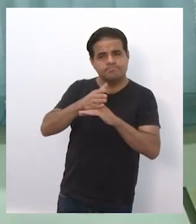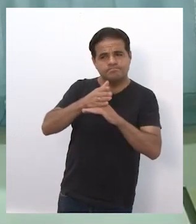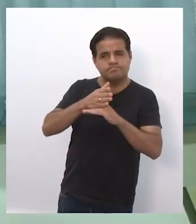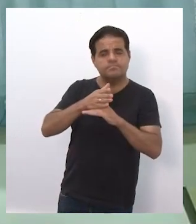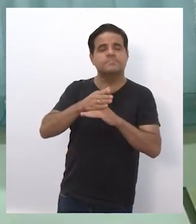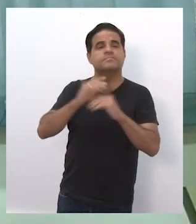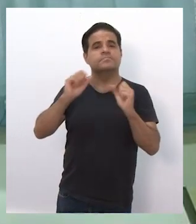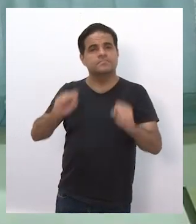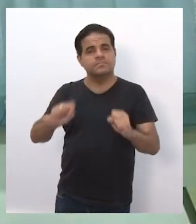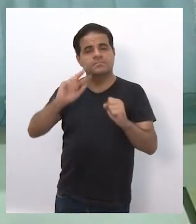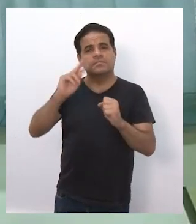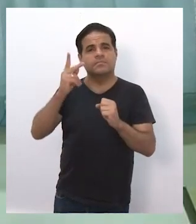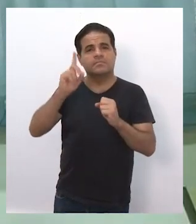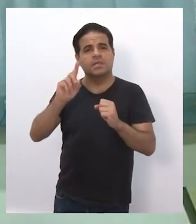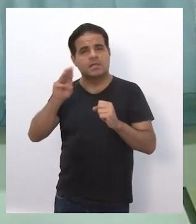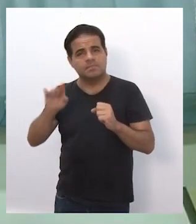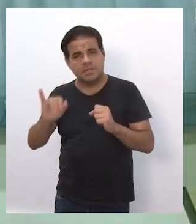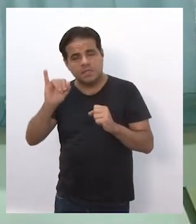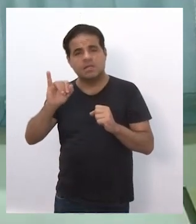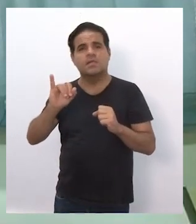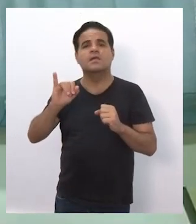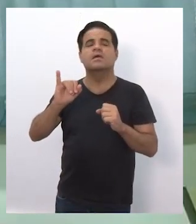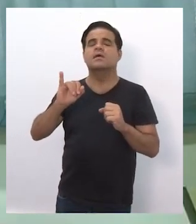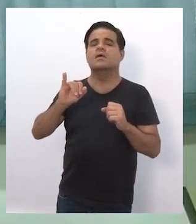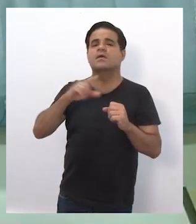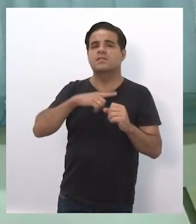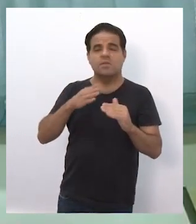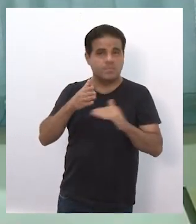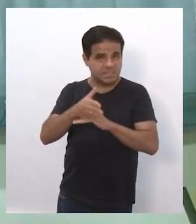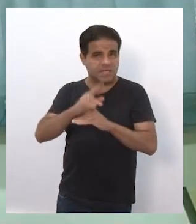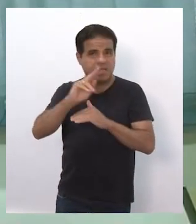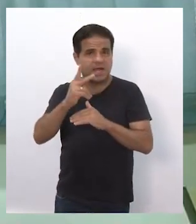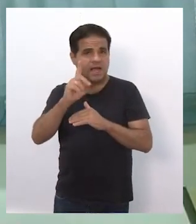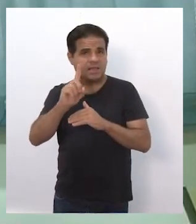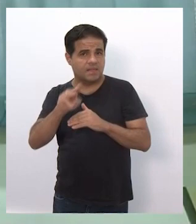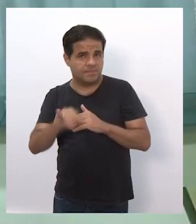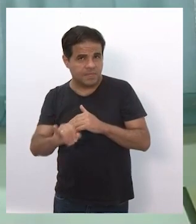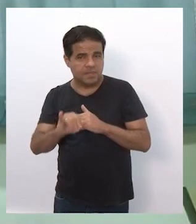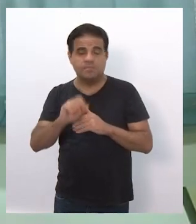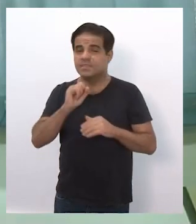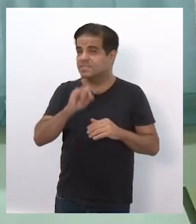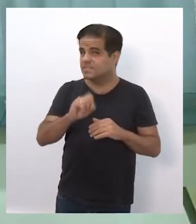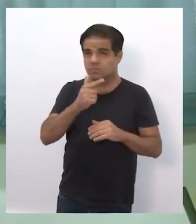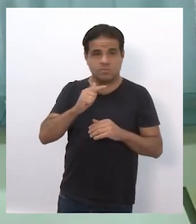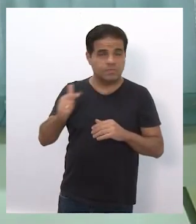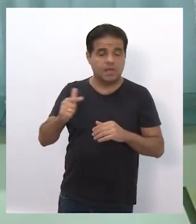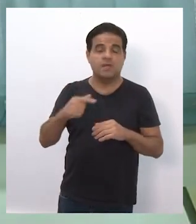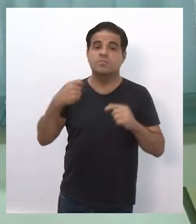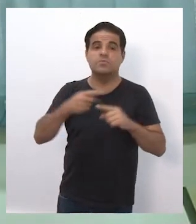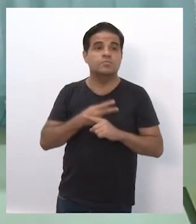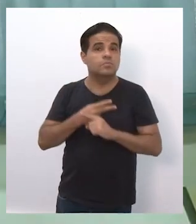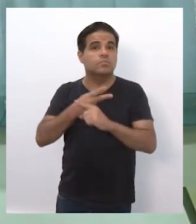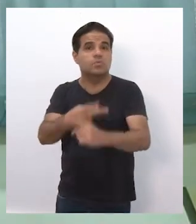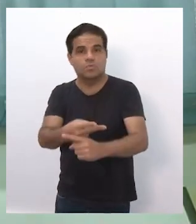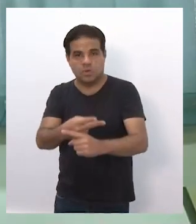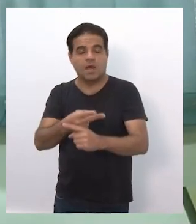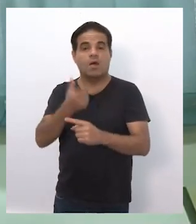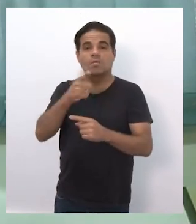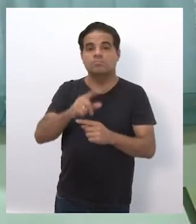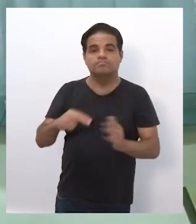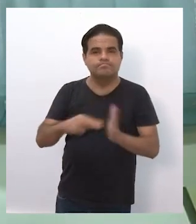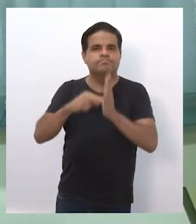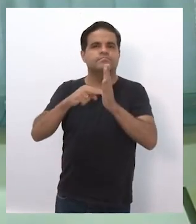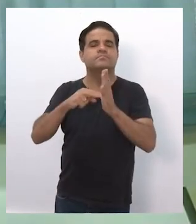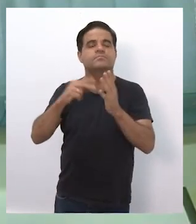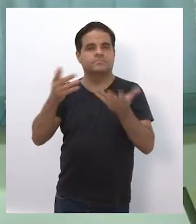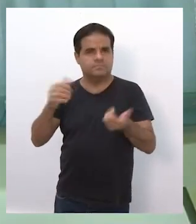comunicação HDMI? Ou seja, eu tenho uma saída HDMI? Porque se eu não tiver, eu preciso arrumar um adaptador